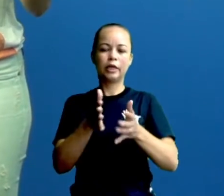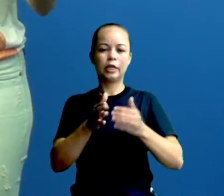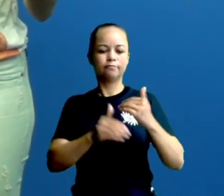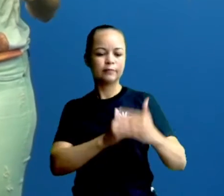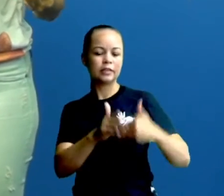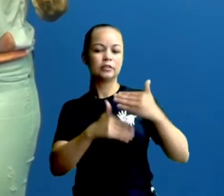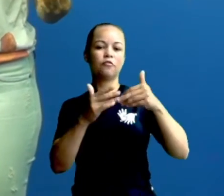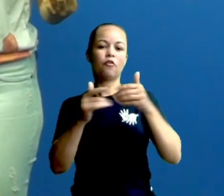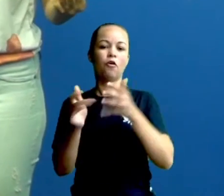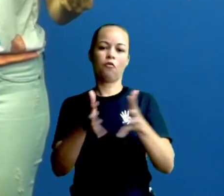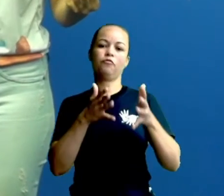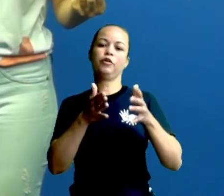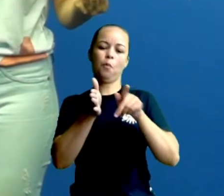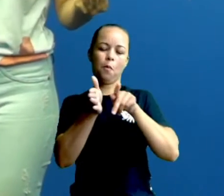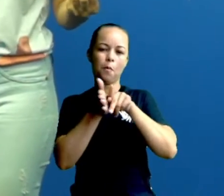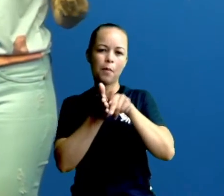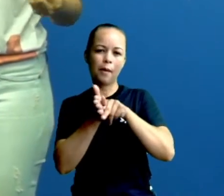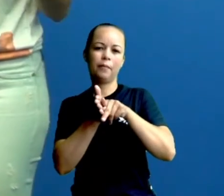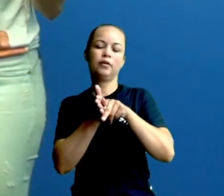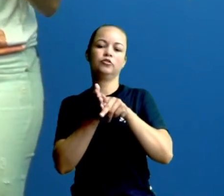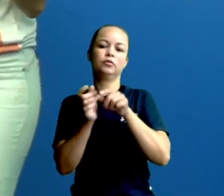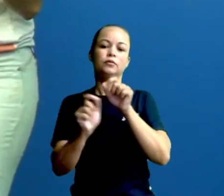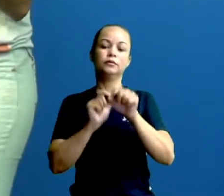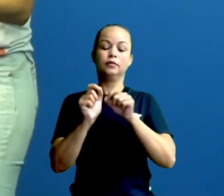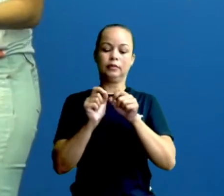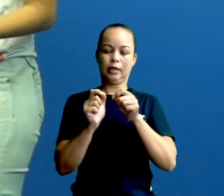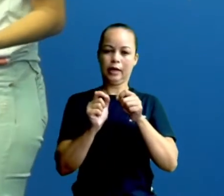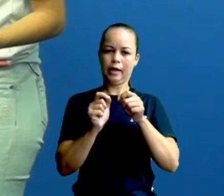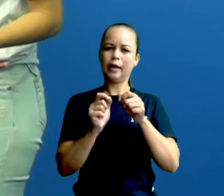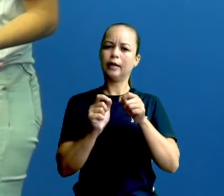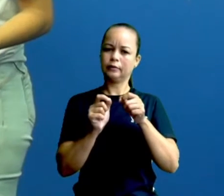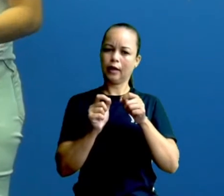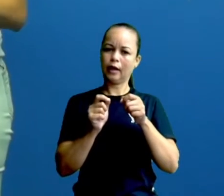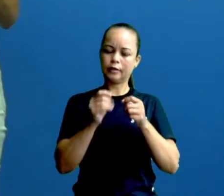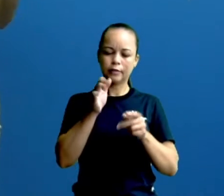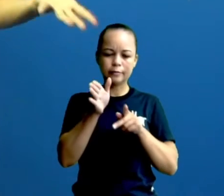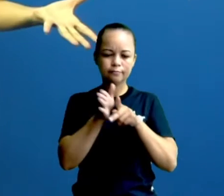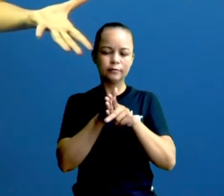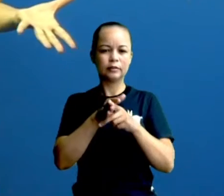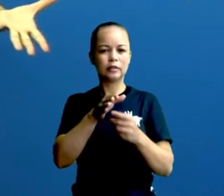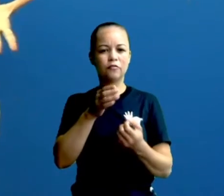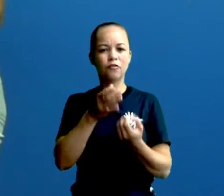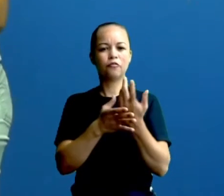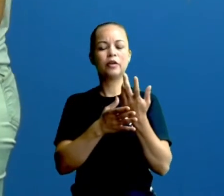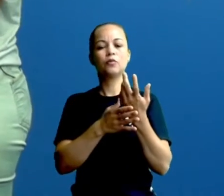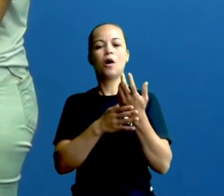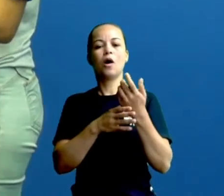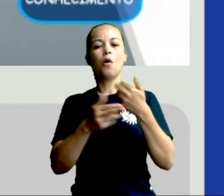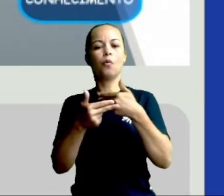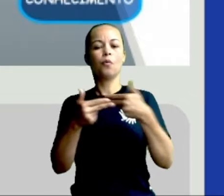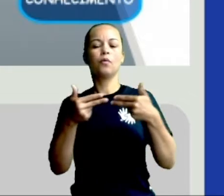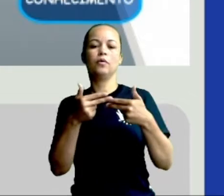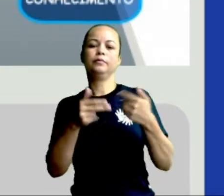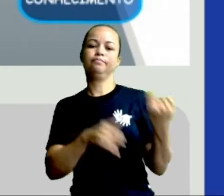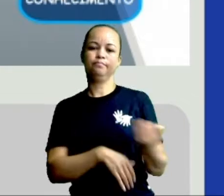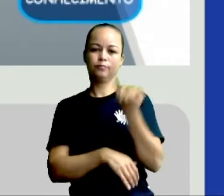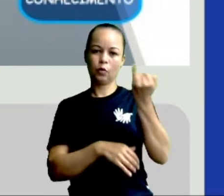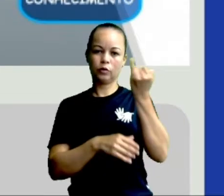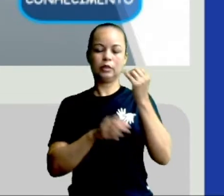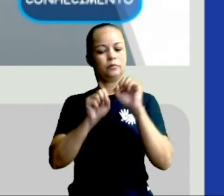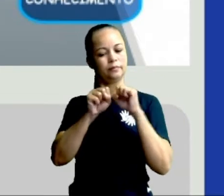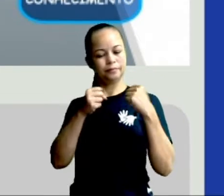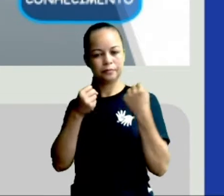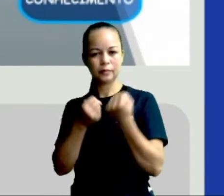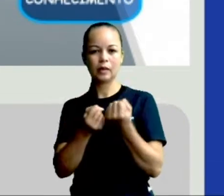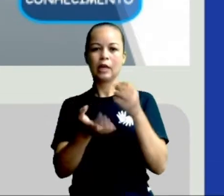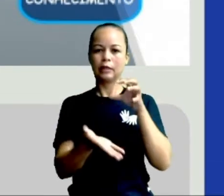ele está desenvolvendo algo importante, seja na área que for, para a sociedade em que ele